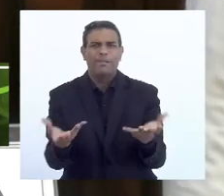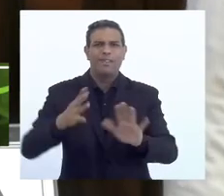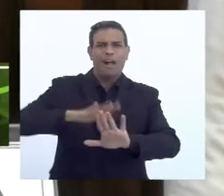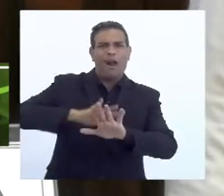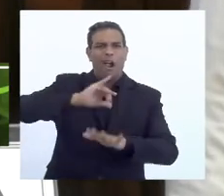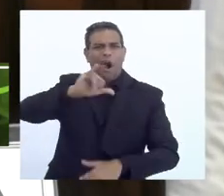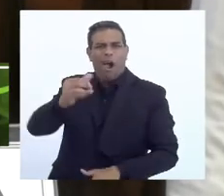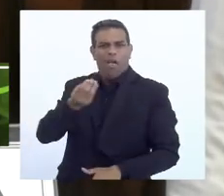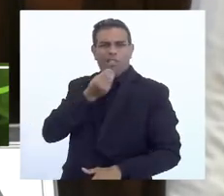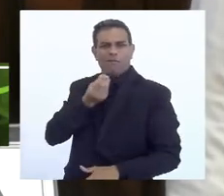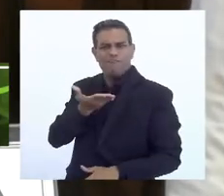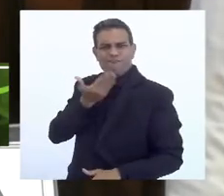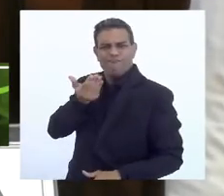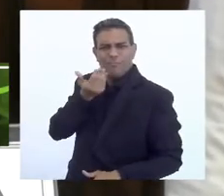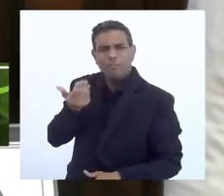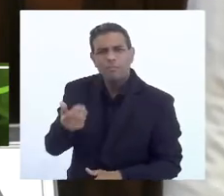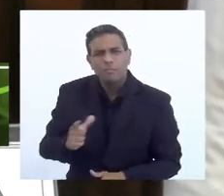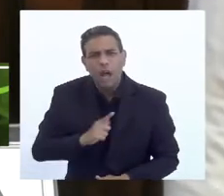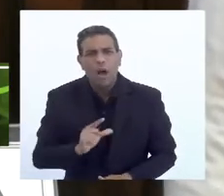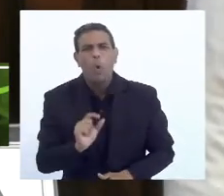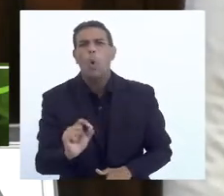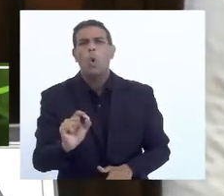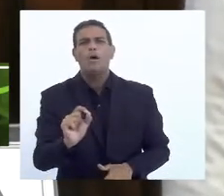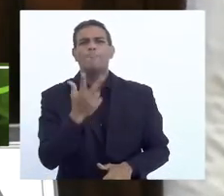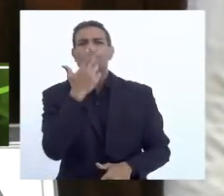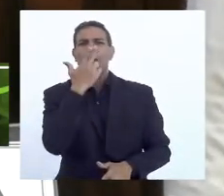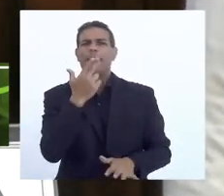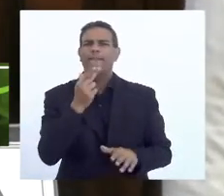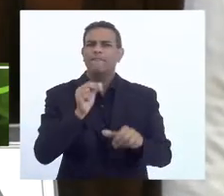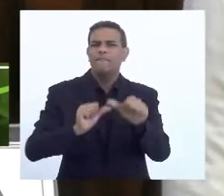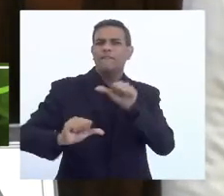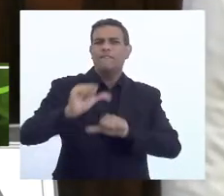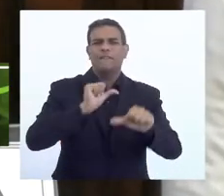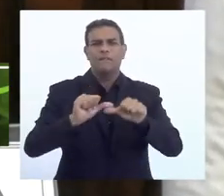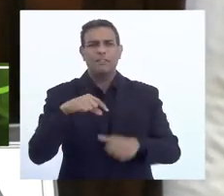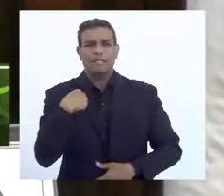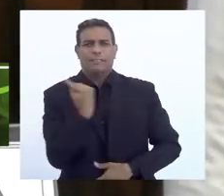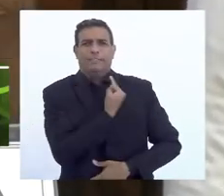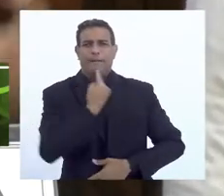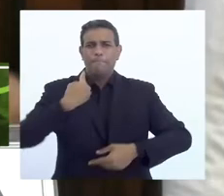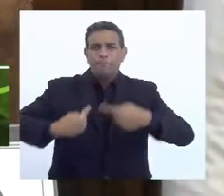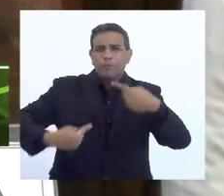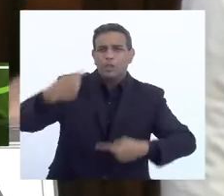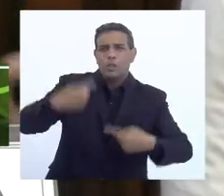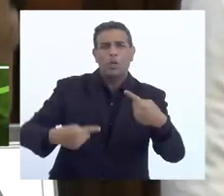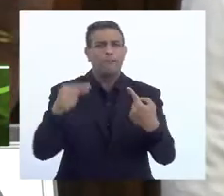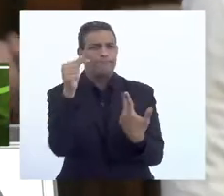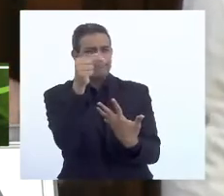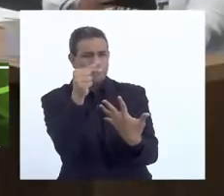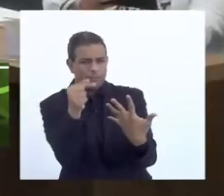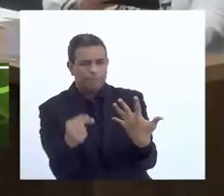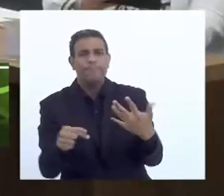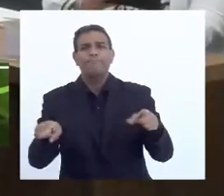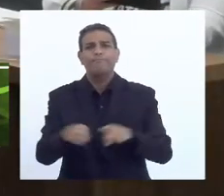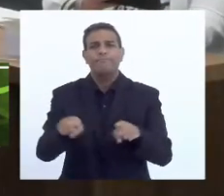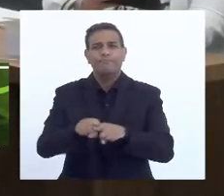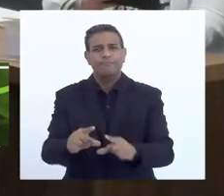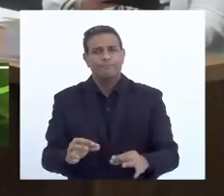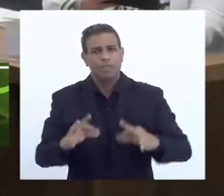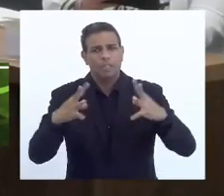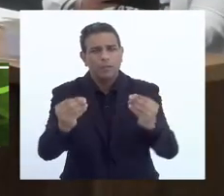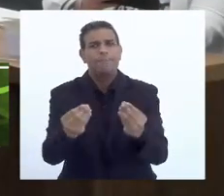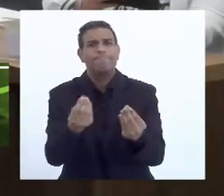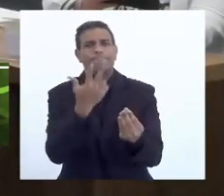oportunista, né, ele é um questionamento que tenta transformar o nosso debate sobre a maneira como a crítica é construída e